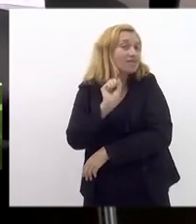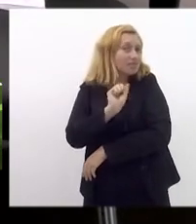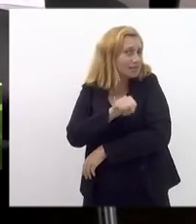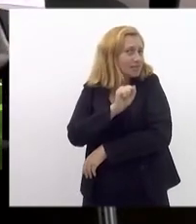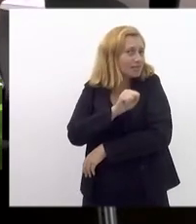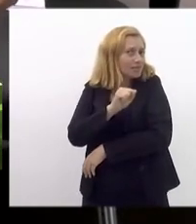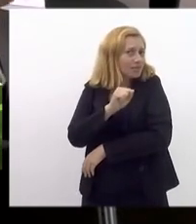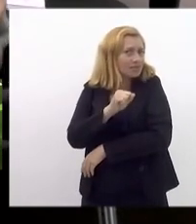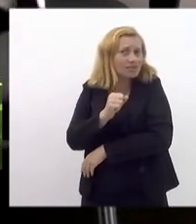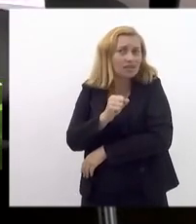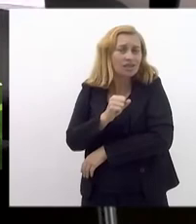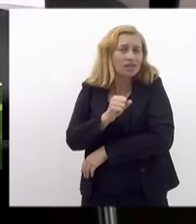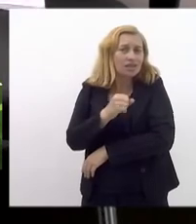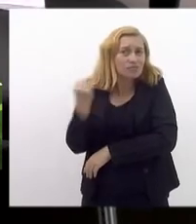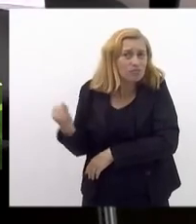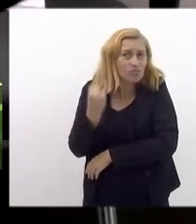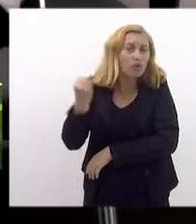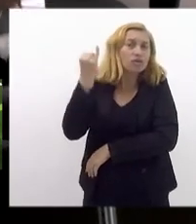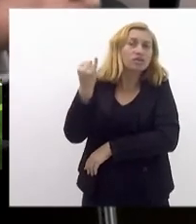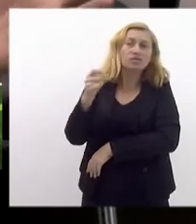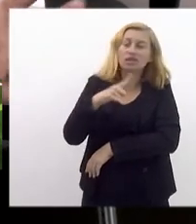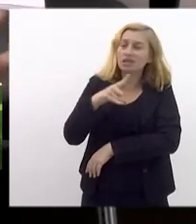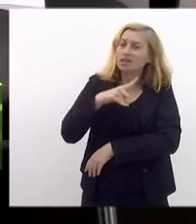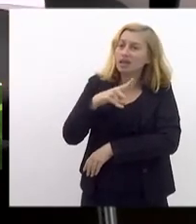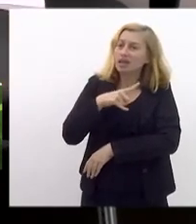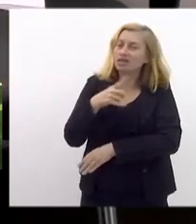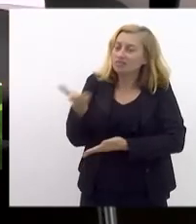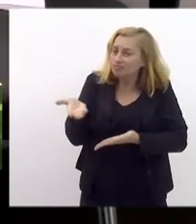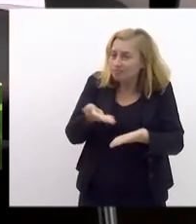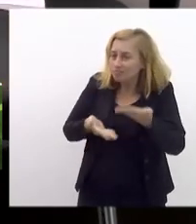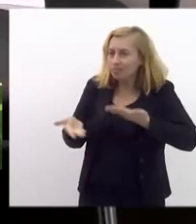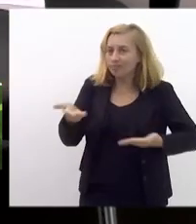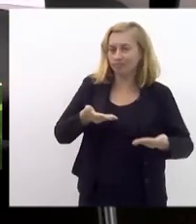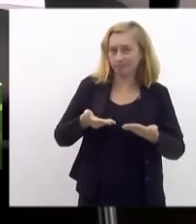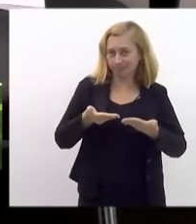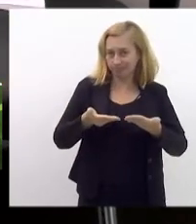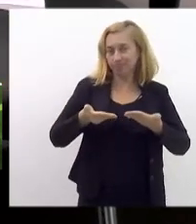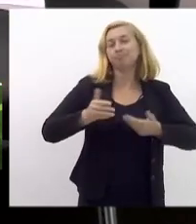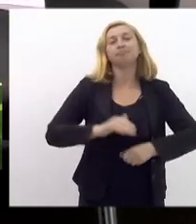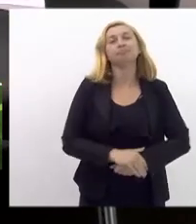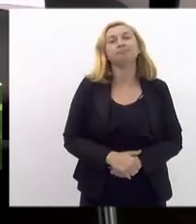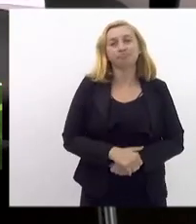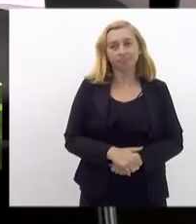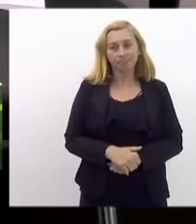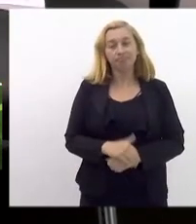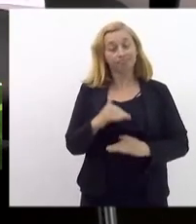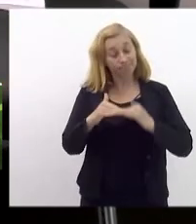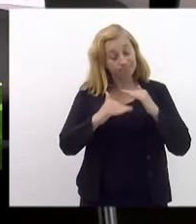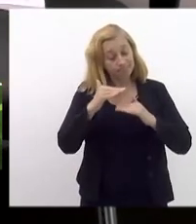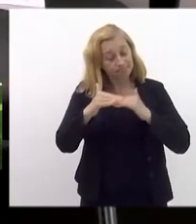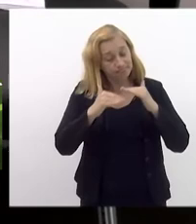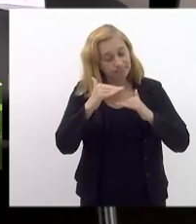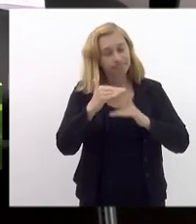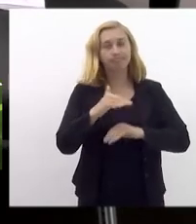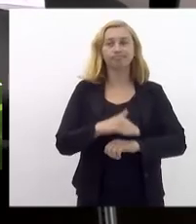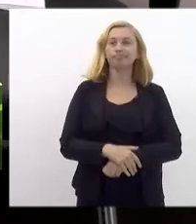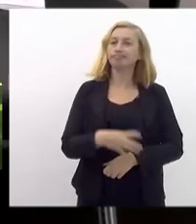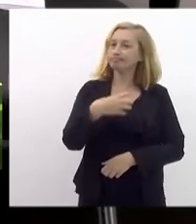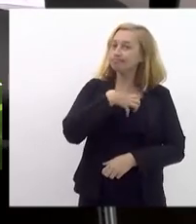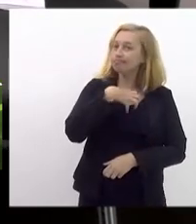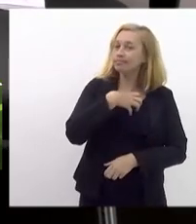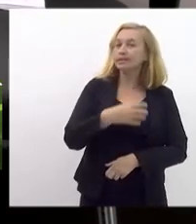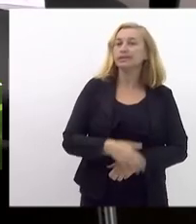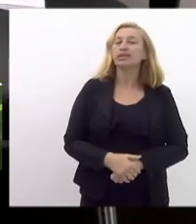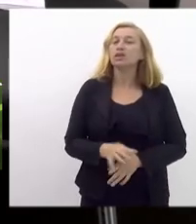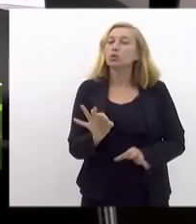é imprescindível que haja uma certa concertação, né, desse processo, no sentido de que